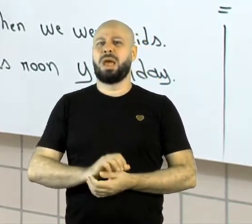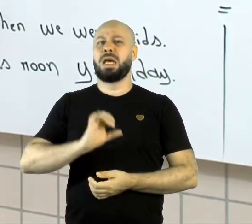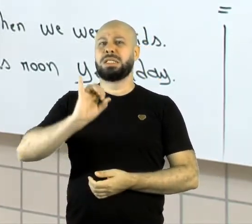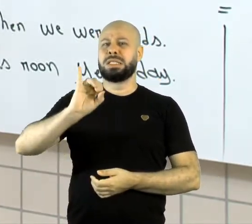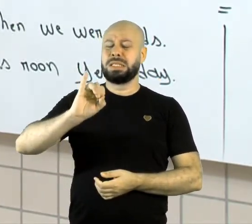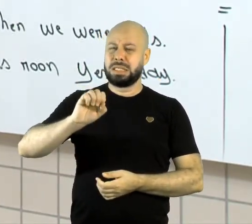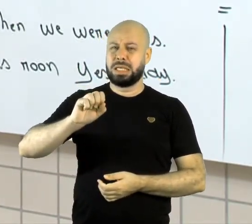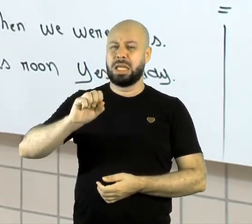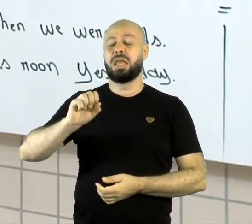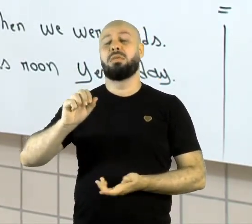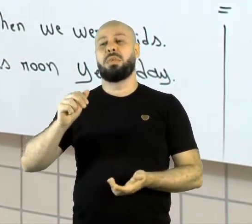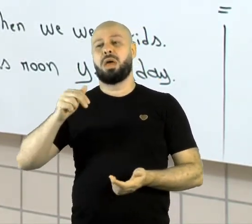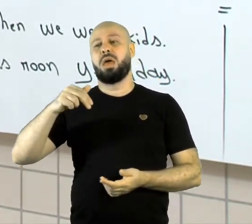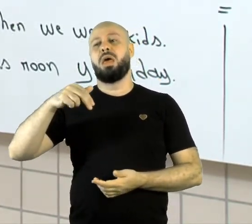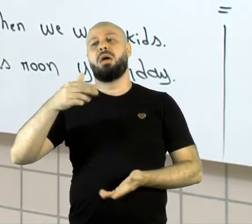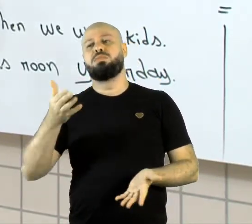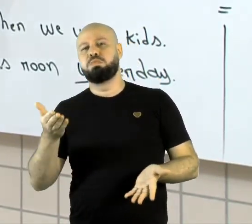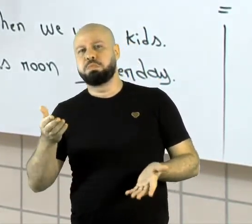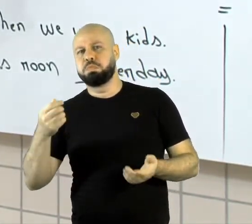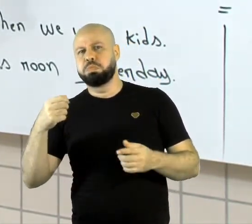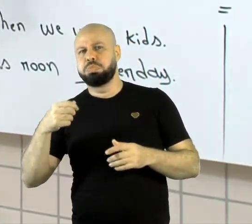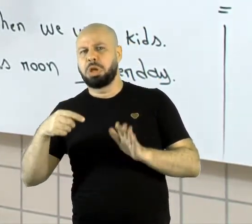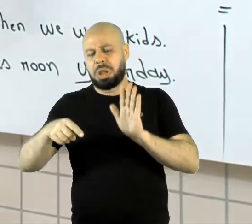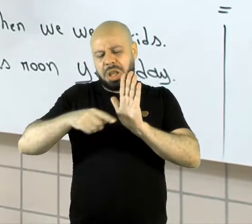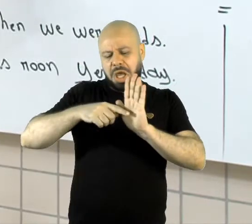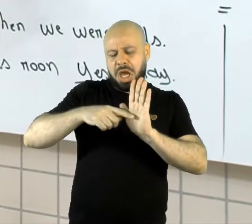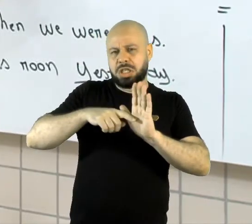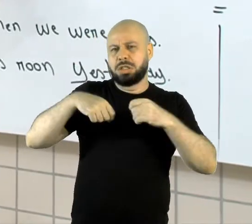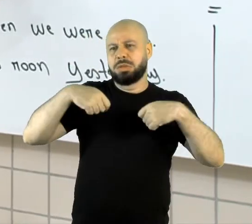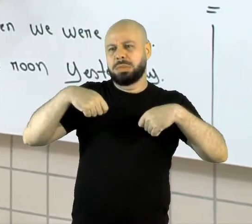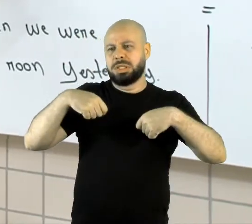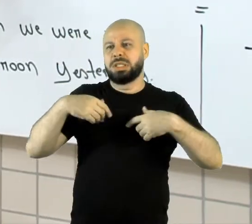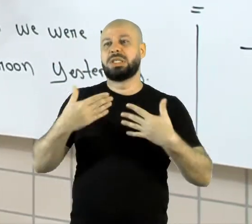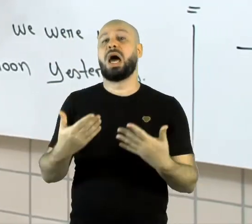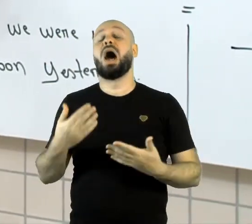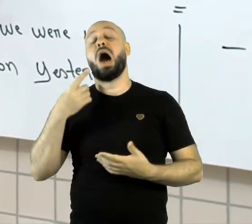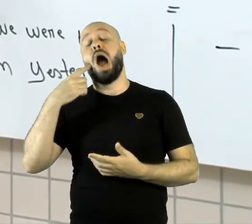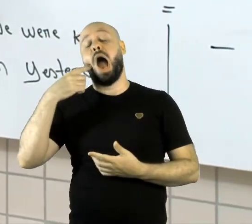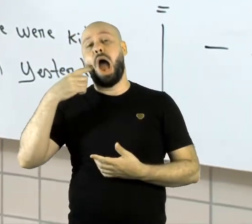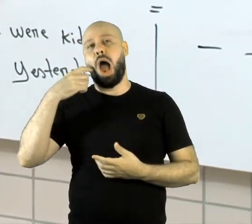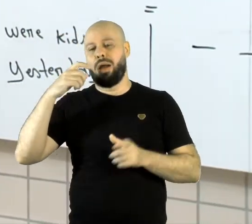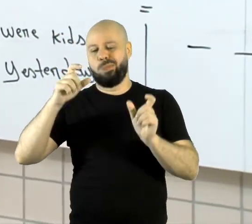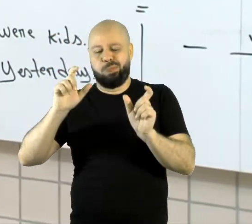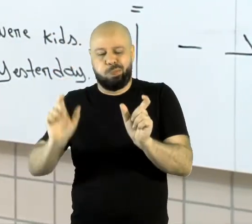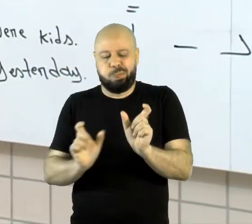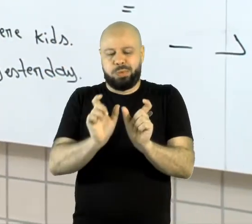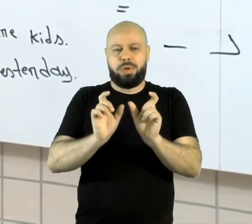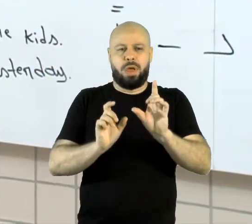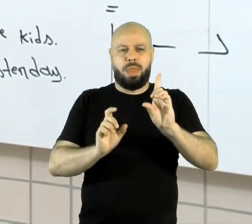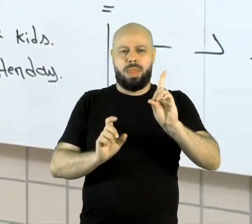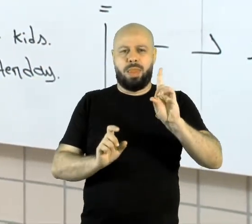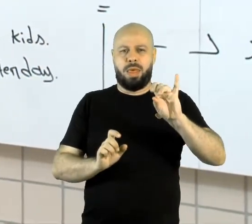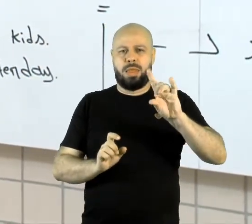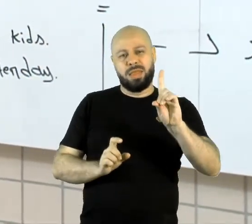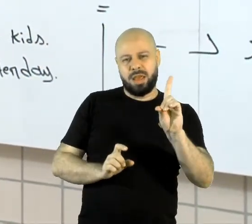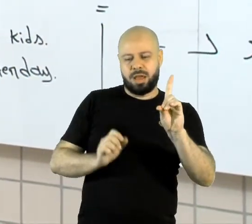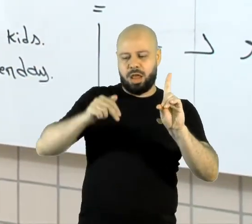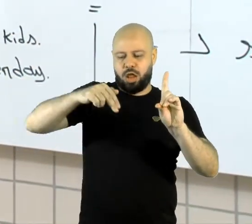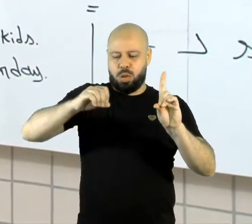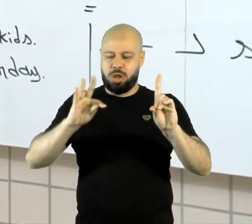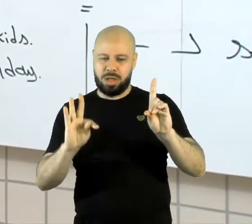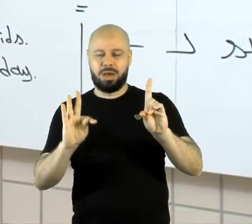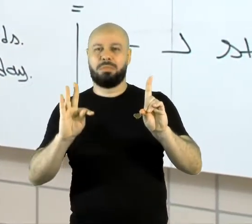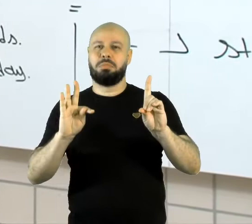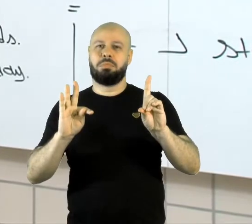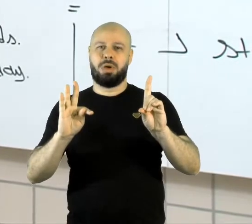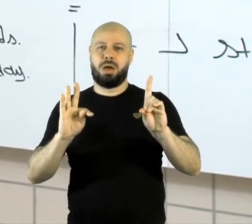então para o passado, did, e mais o not, ok? Então ele já perde